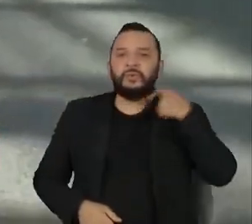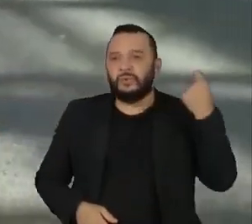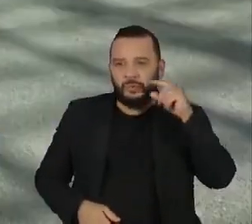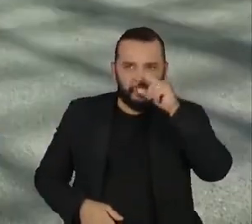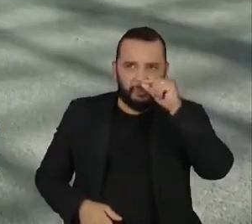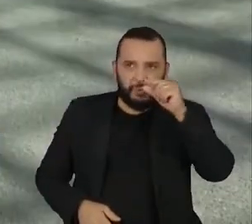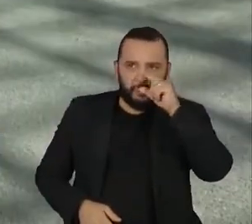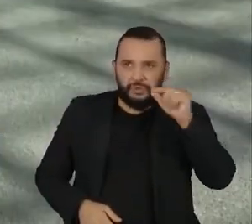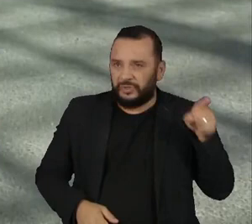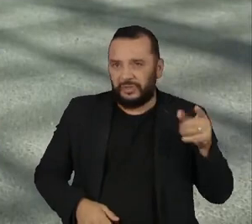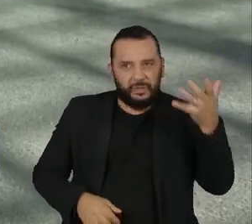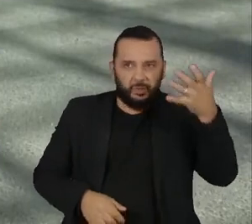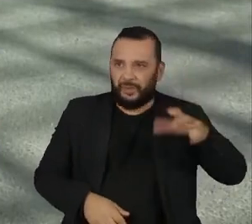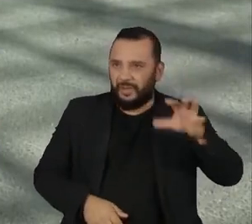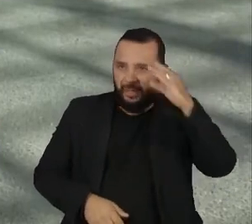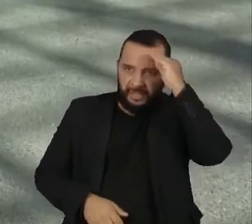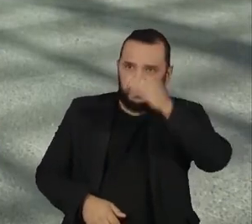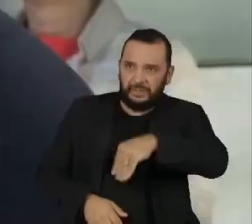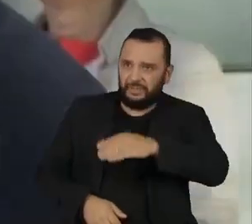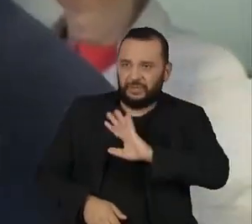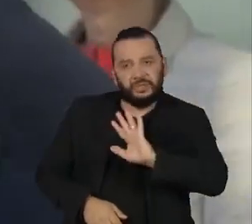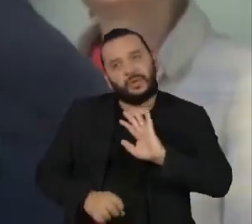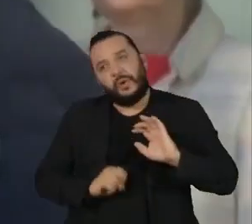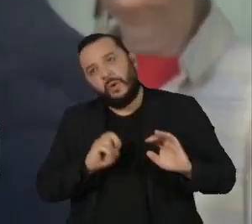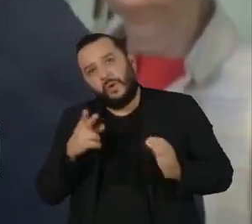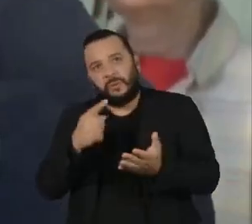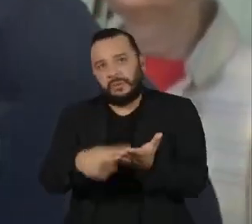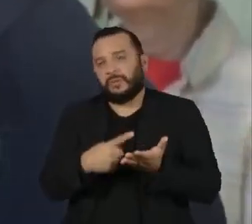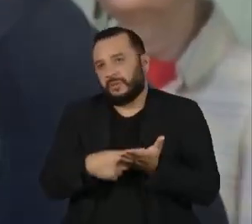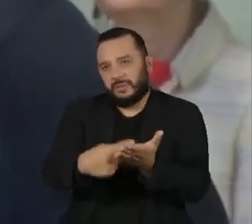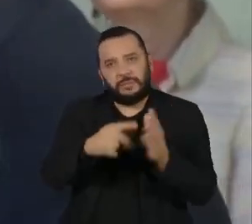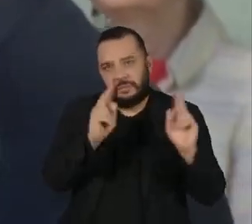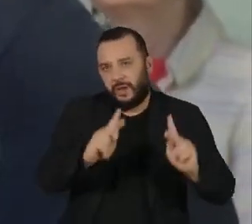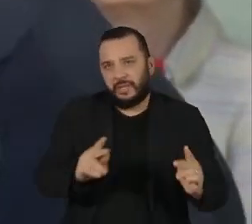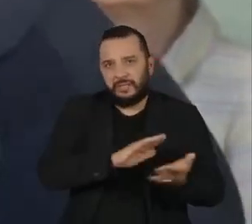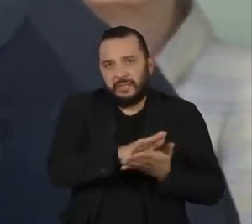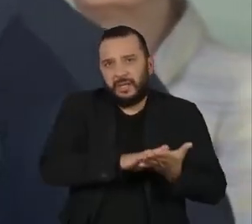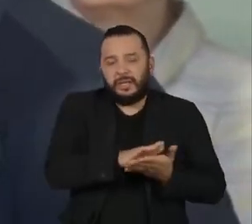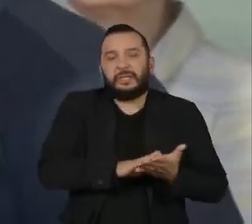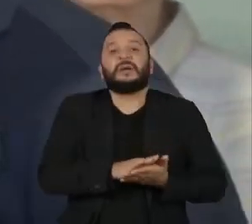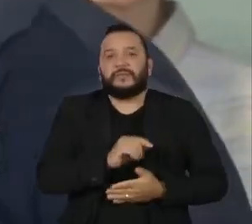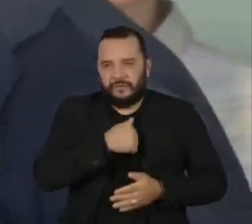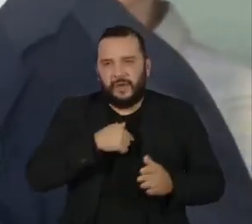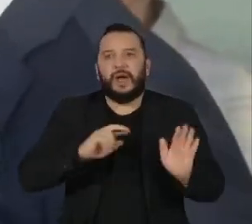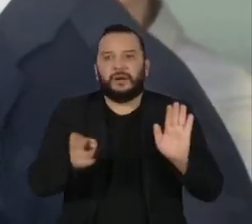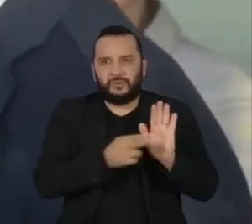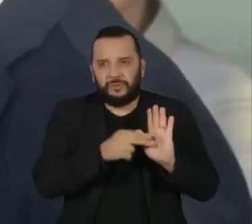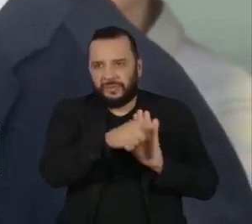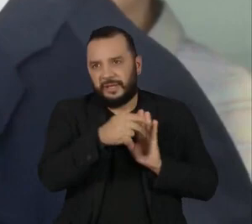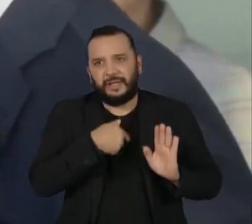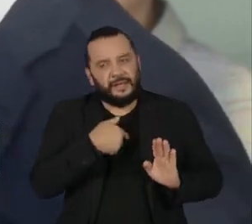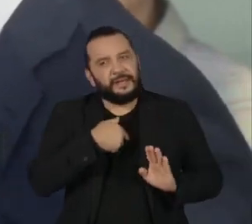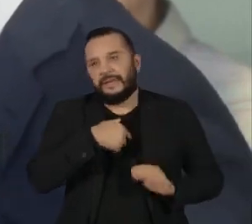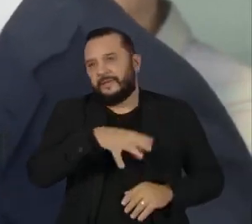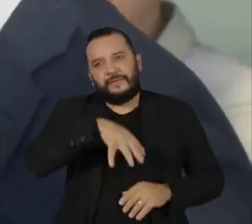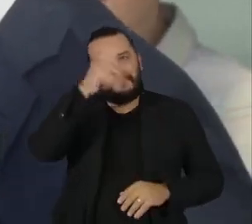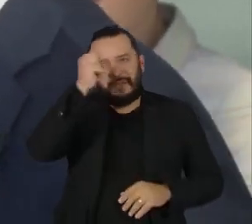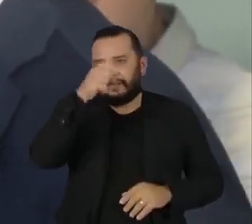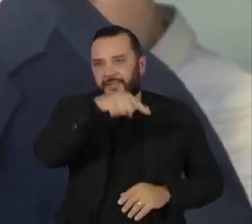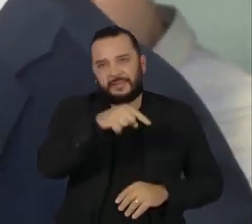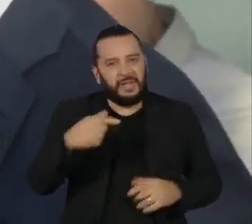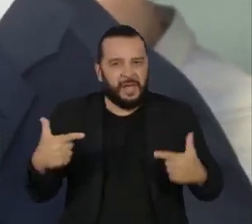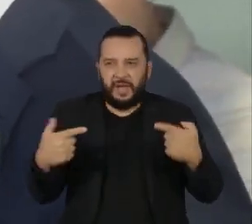não dar sinais de que prepara um plano de negociação de paz, ele terá que admitir que não vencerá no campo de